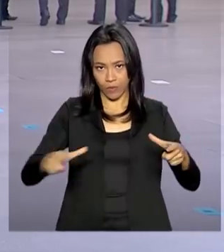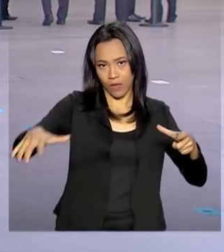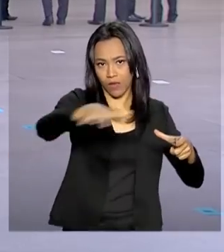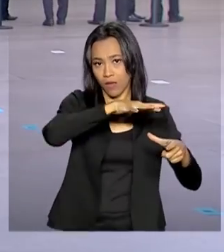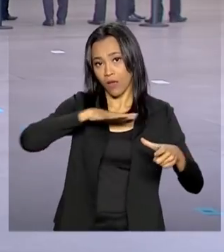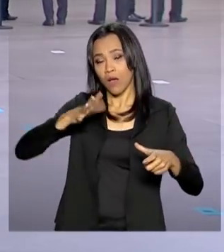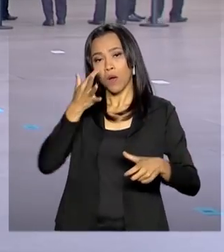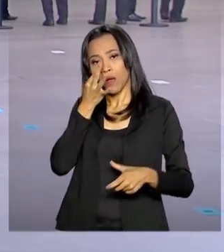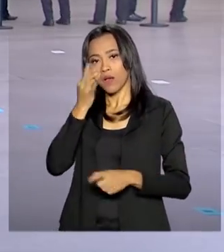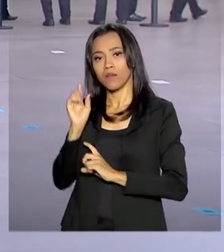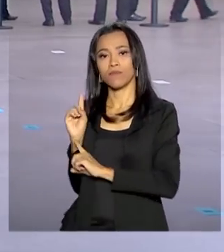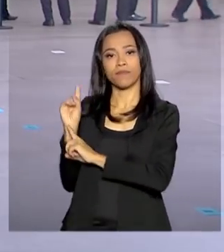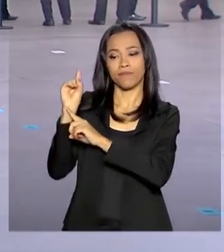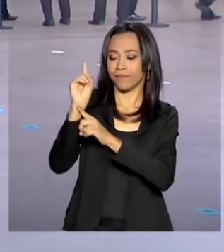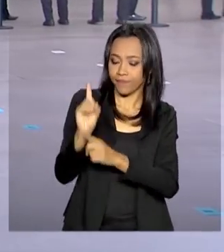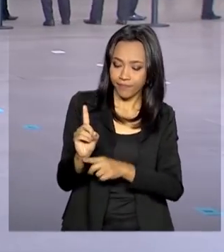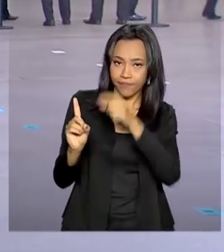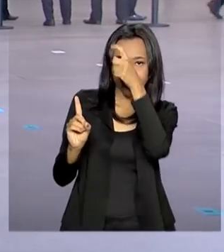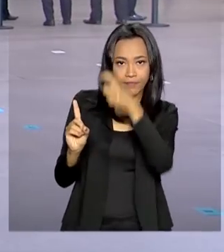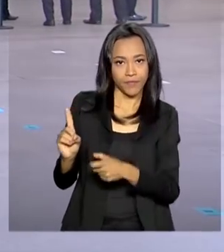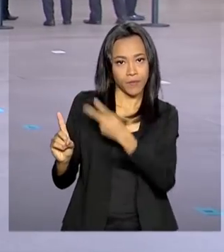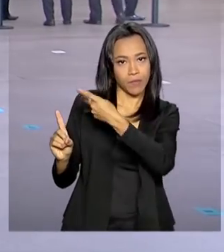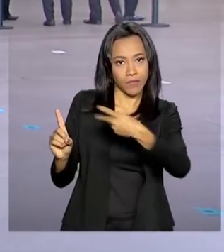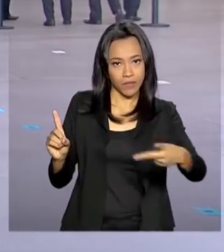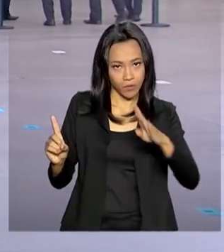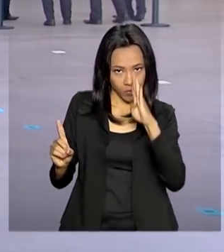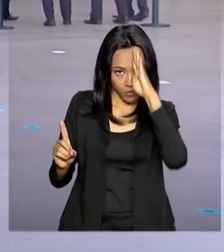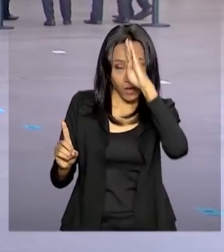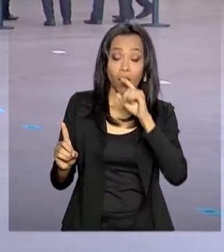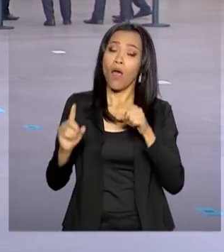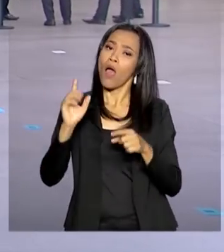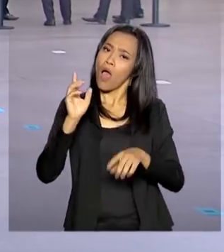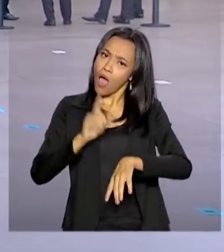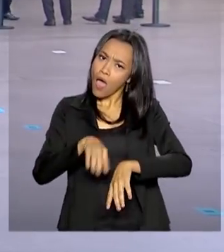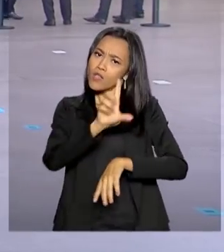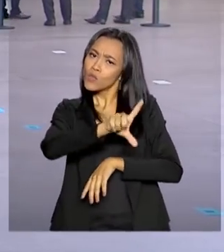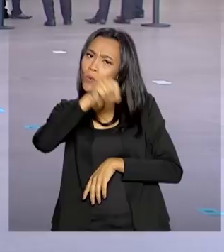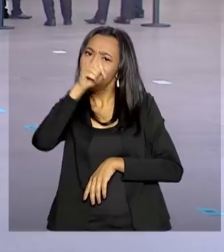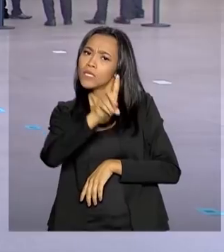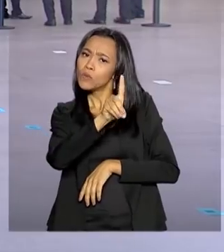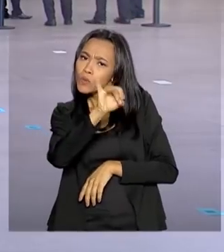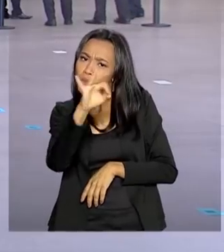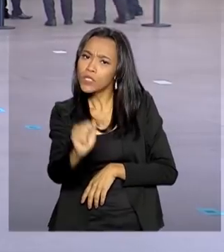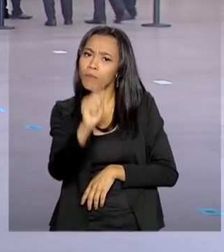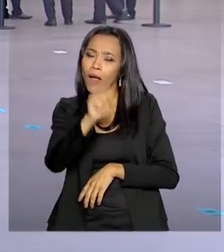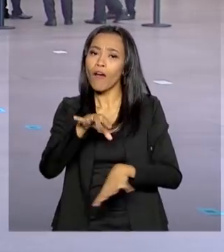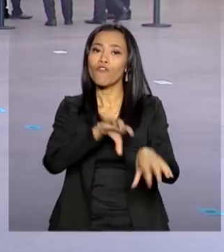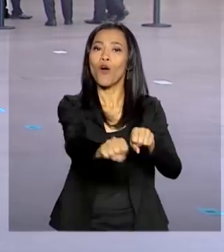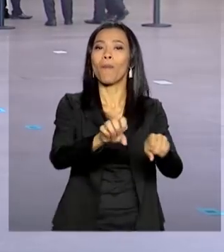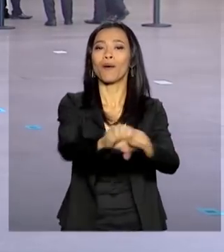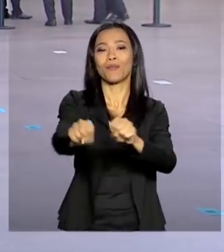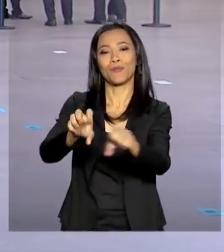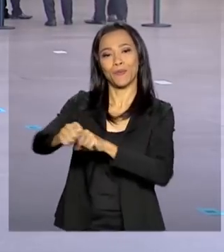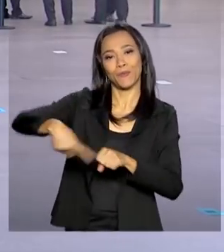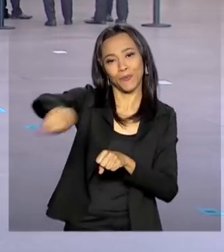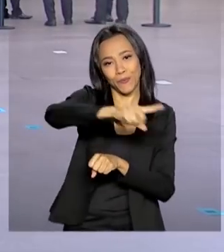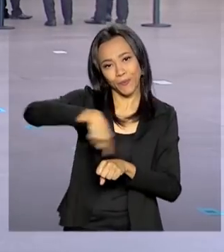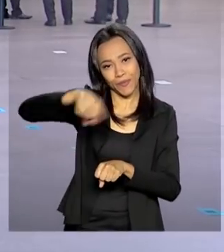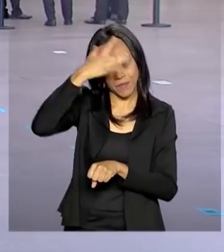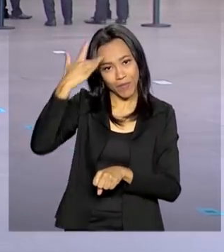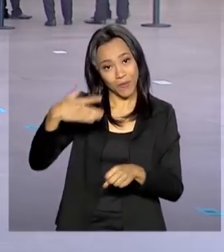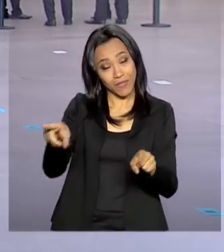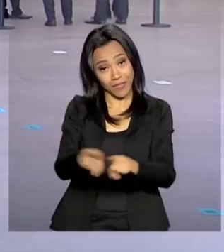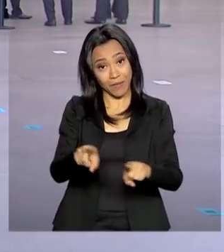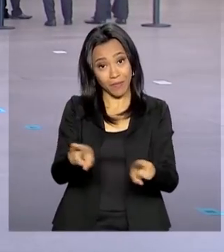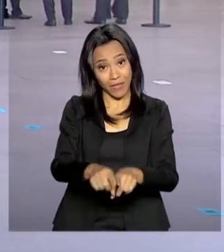presença do presidente da república a data também é escolhida para a formatura de diplomatas do instituto rio branco ea cerimônia de imposição